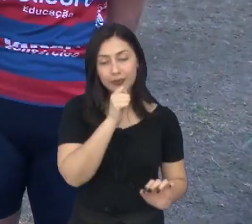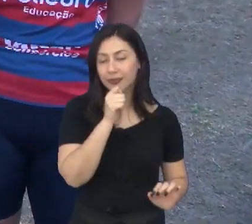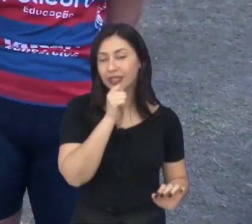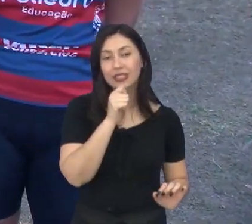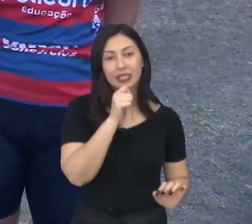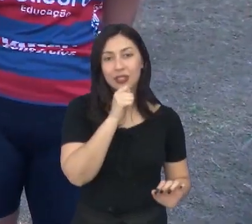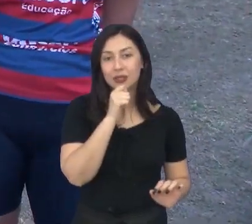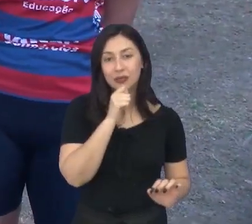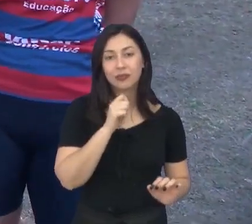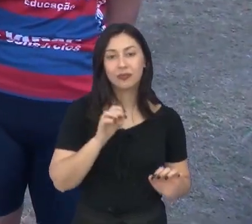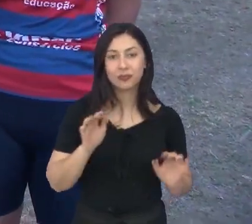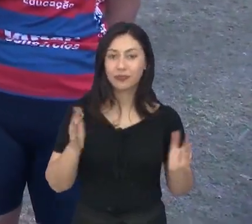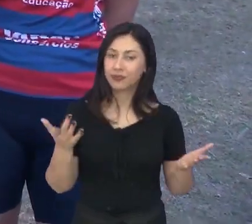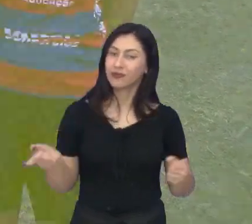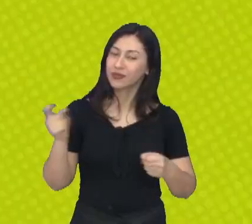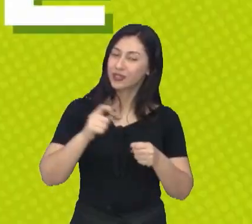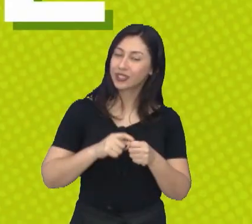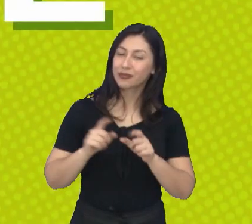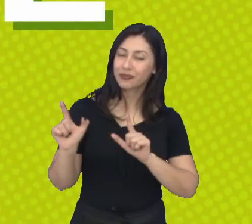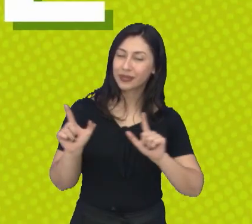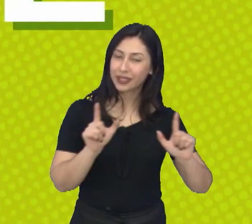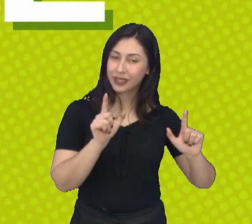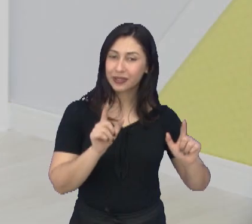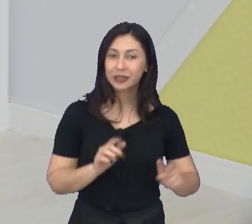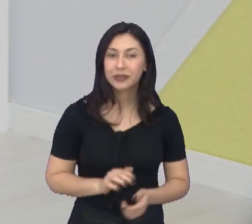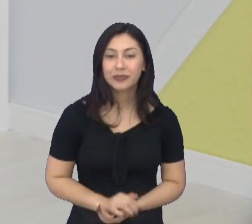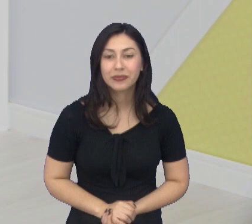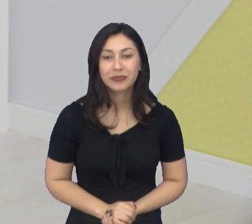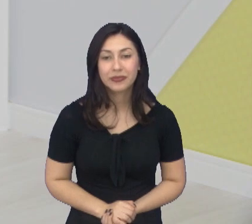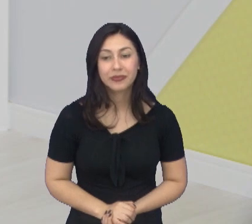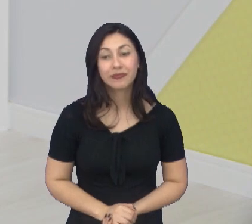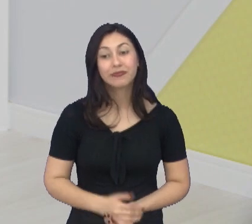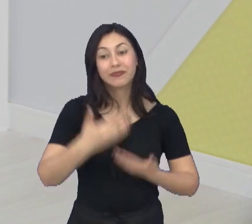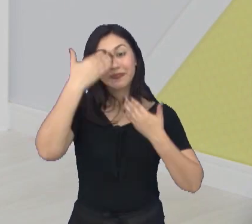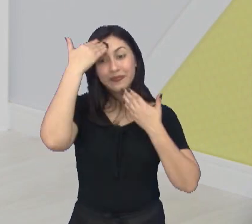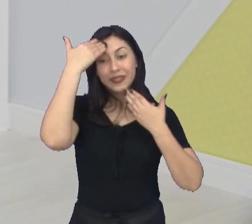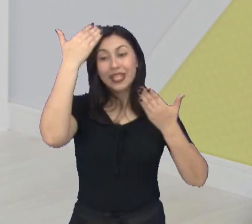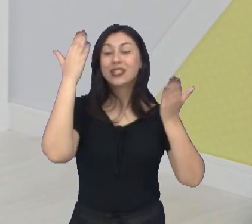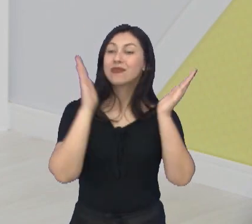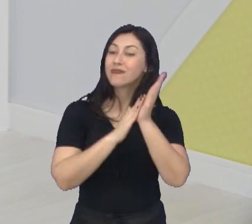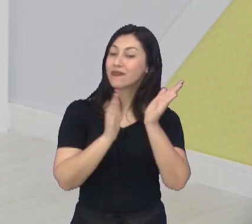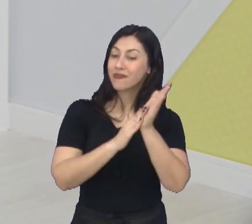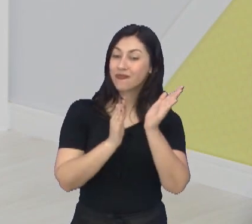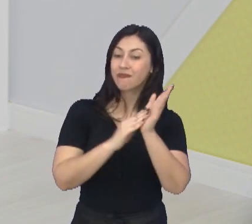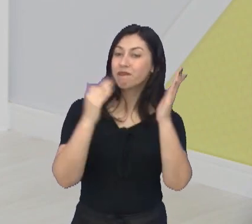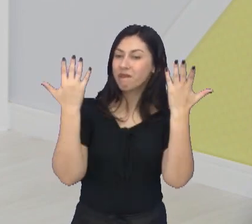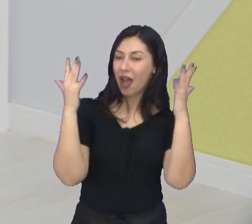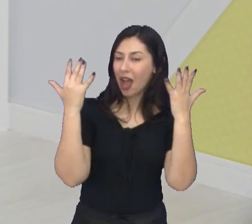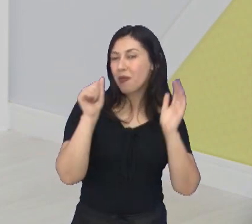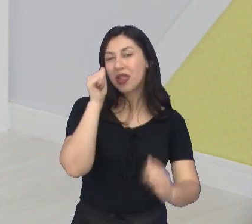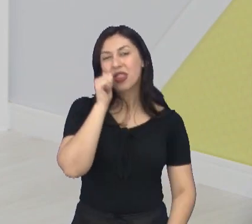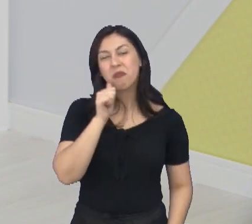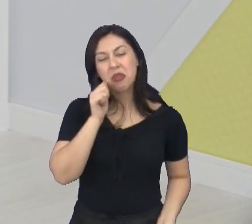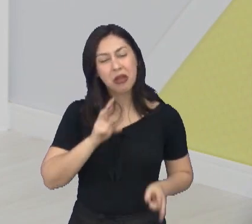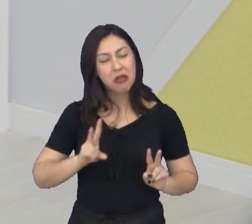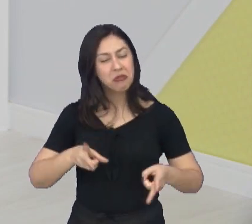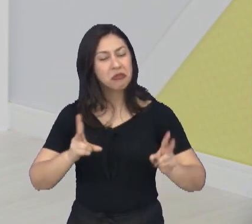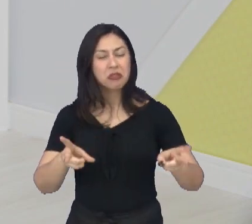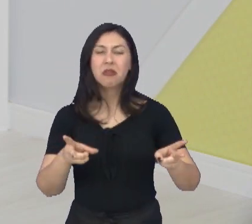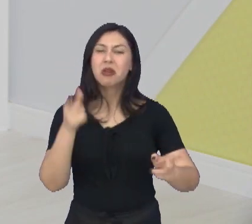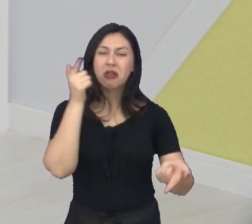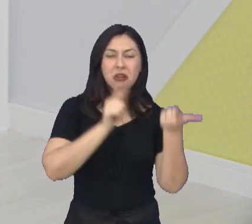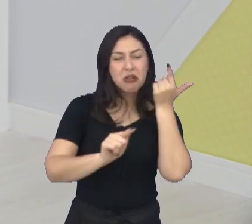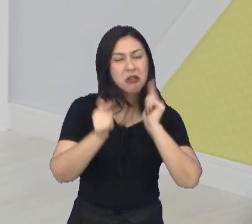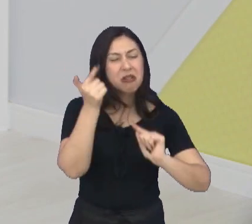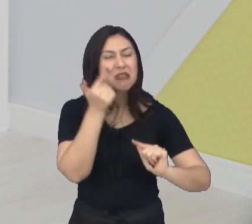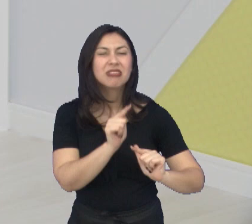vai acontecer em dezembro. Voltamos ao estúdio. Valeu, Brunão, parabéns aí para as meninas, sempre abrilhantando, sempre conquistando